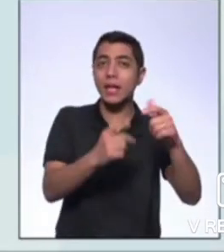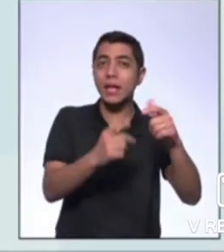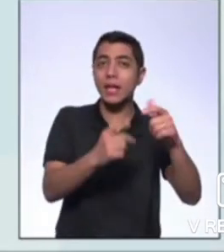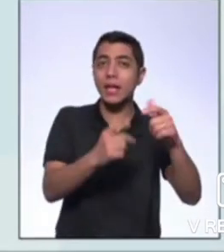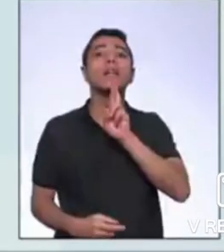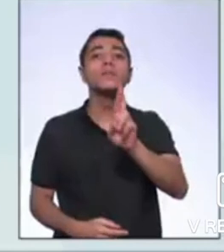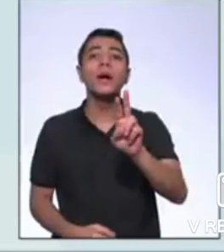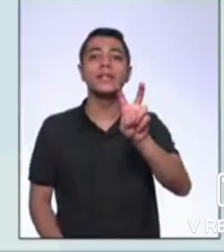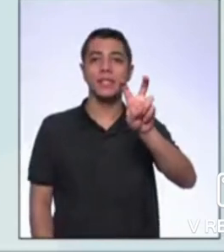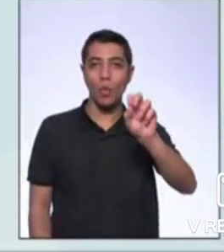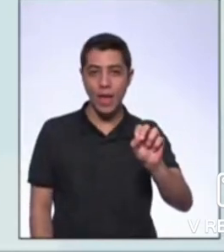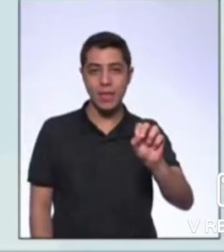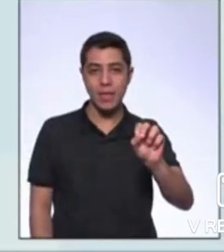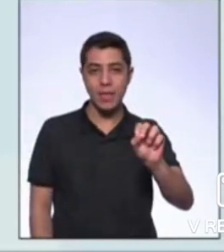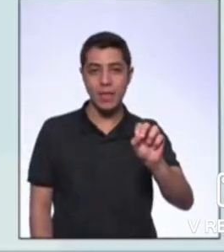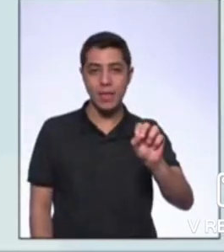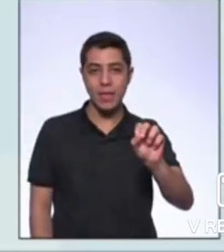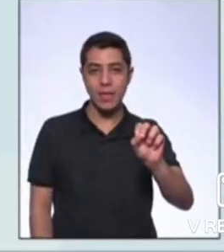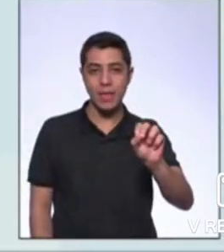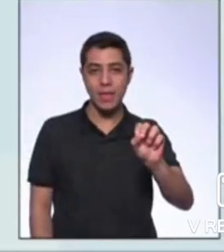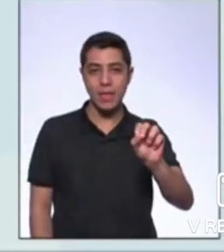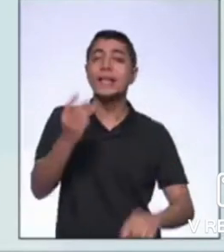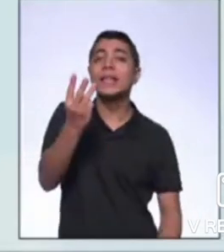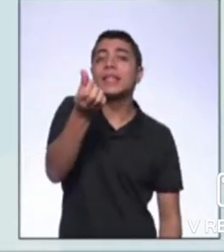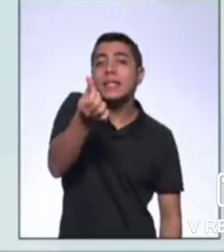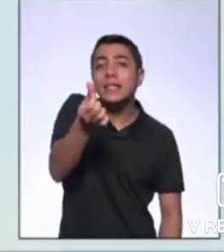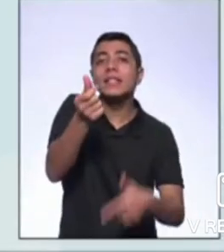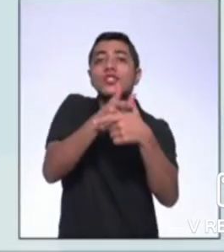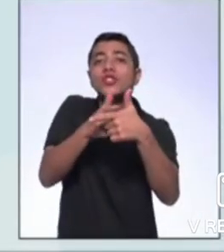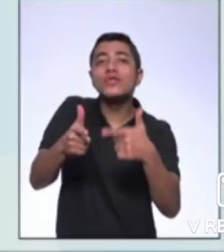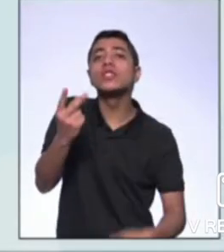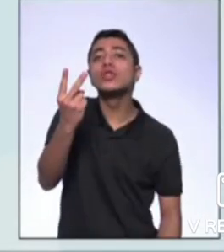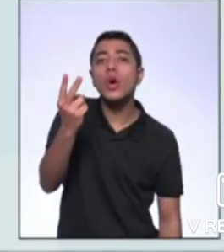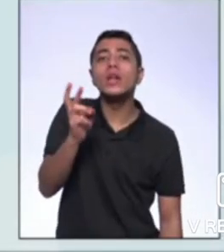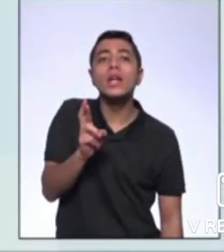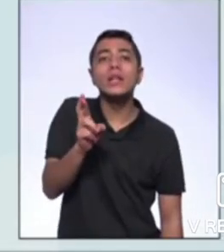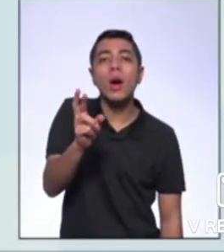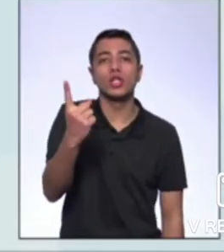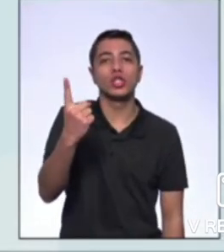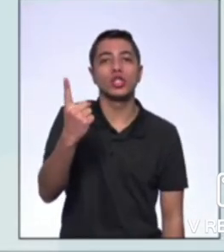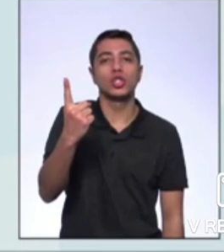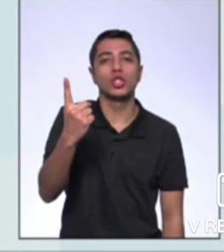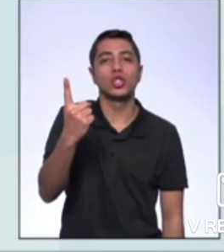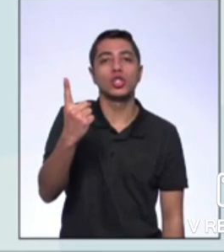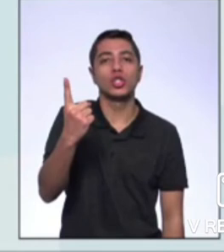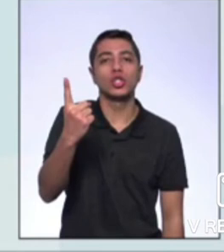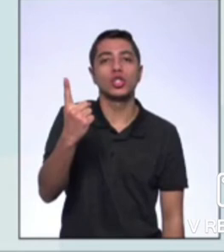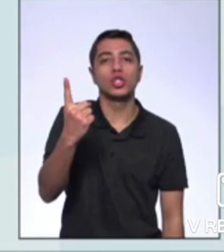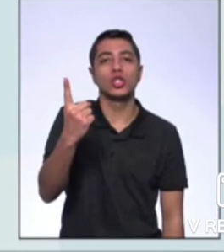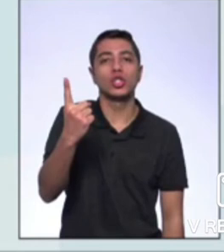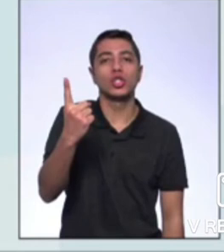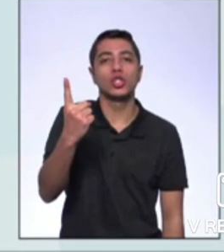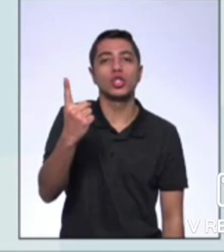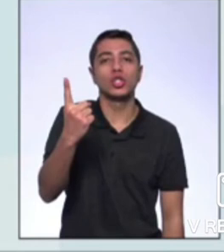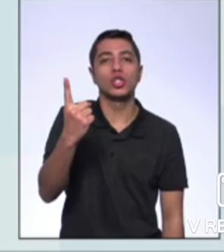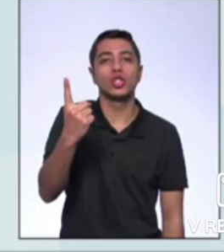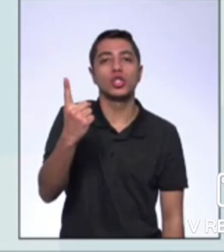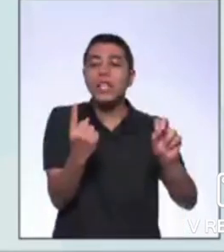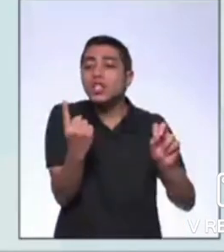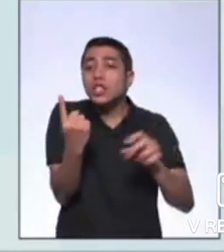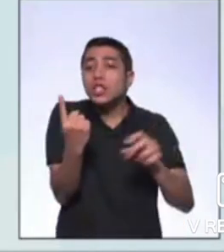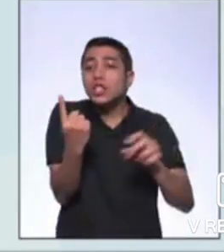água. Eu consigo dissolver 18, eu teria até 18 gramas, uma solução homogênea. Só que eu estou